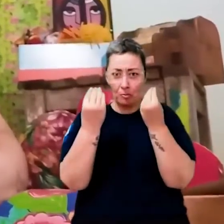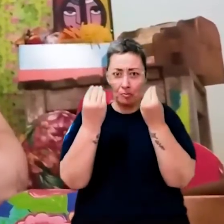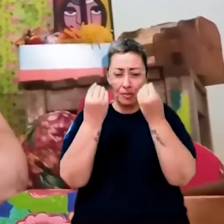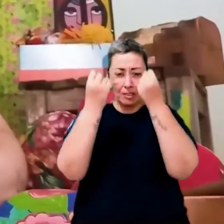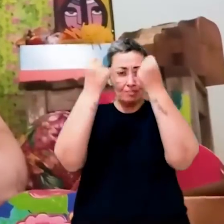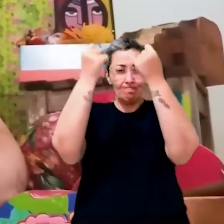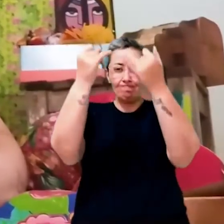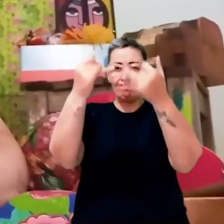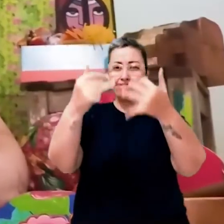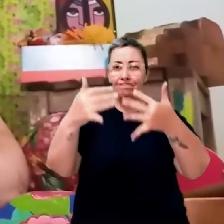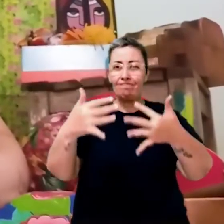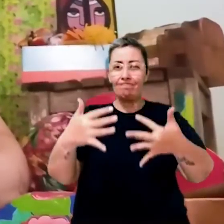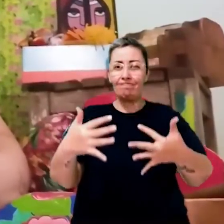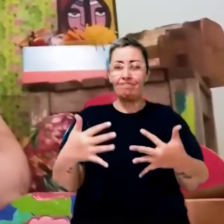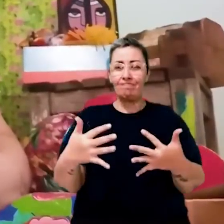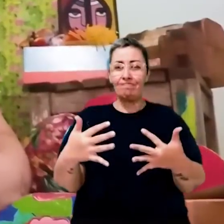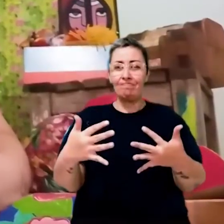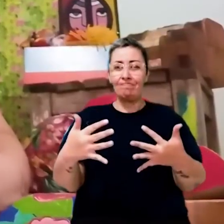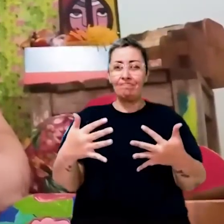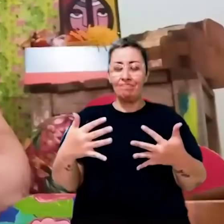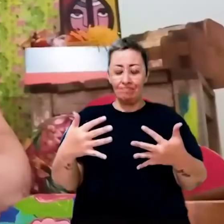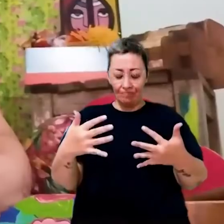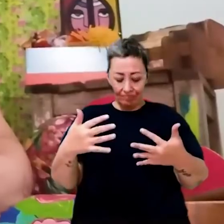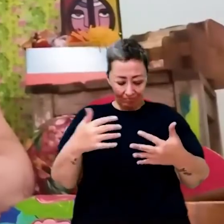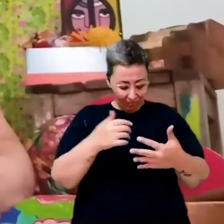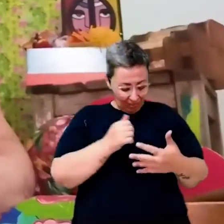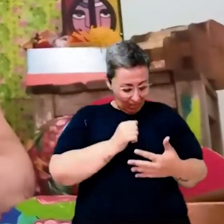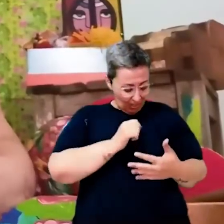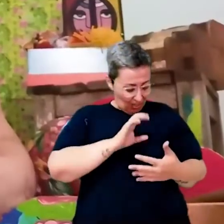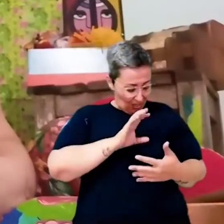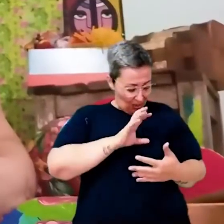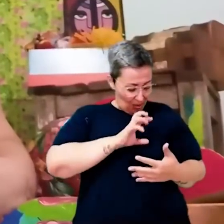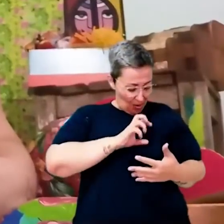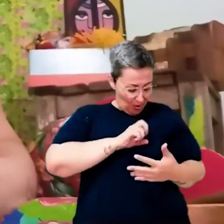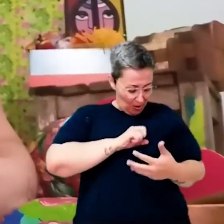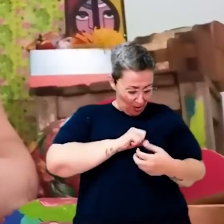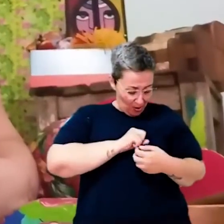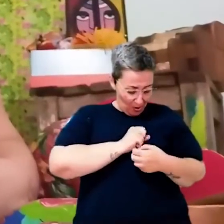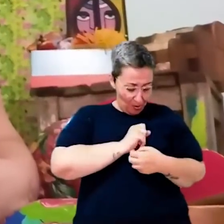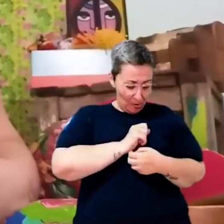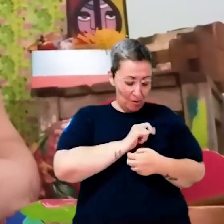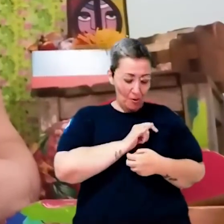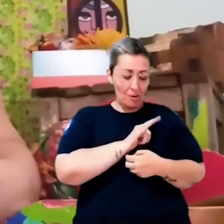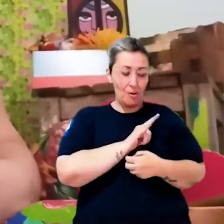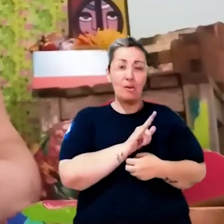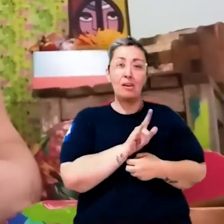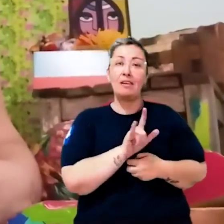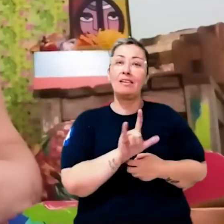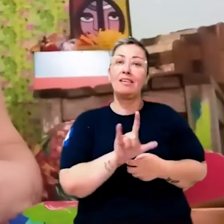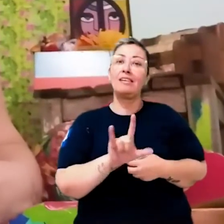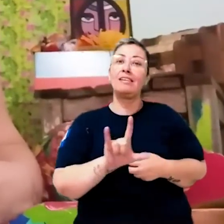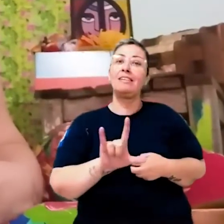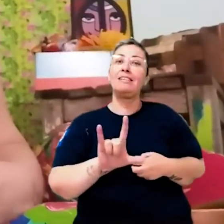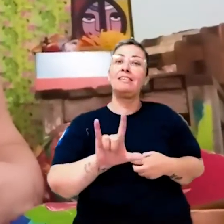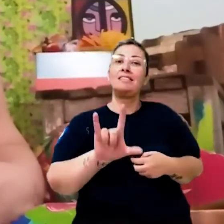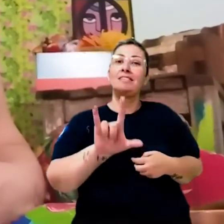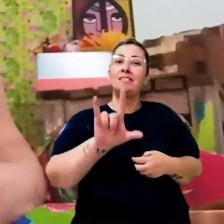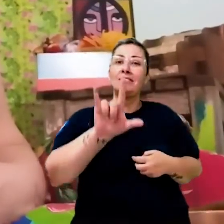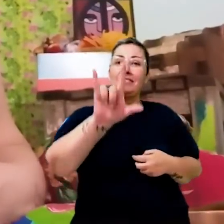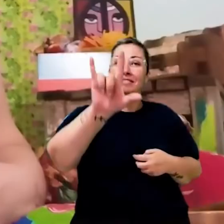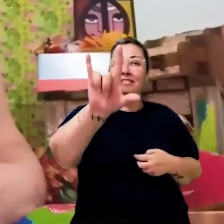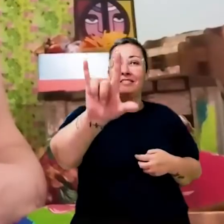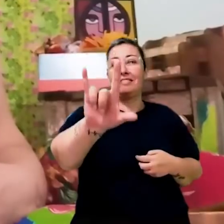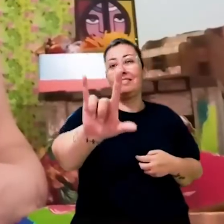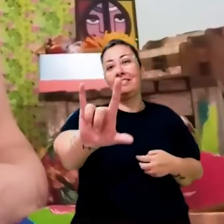lhe explicar como é grande o meu amor